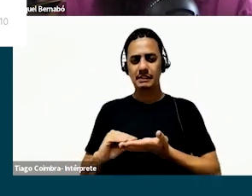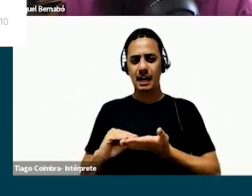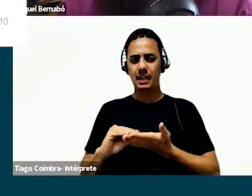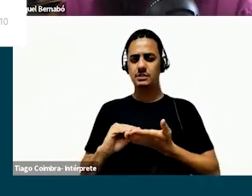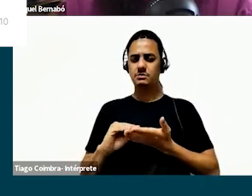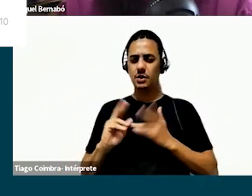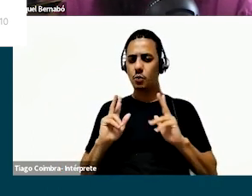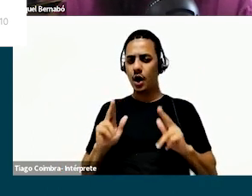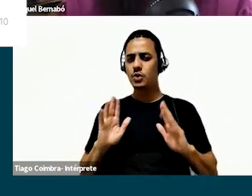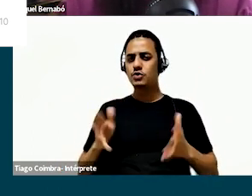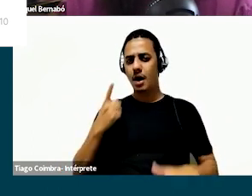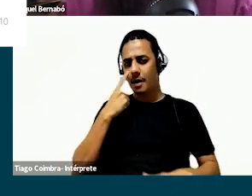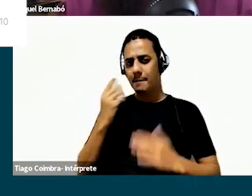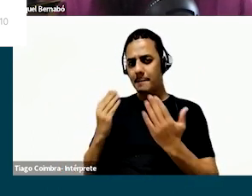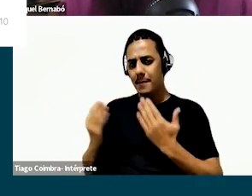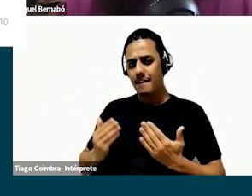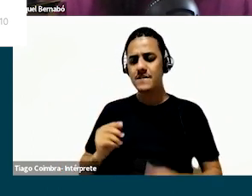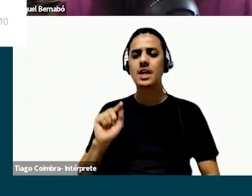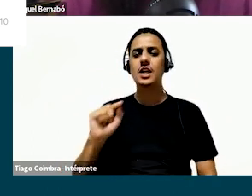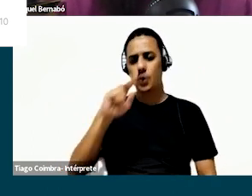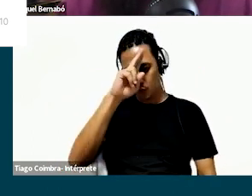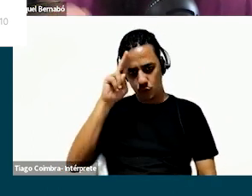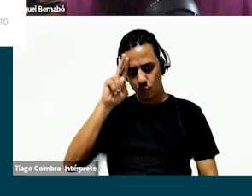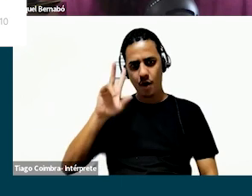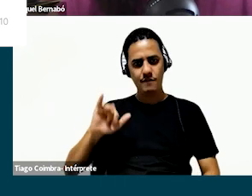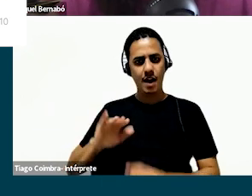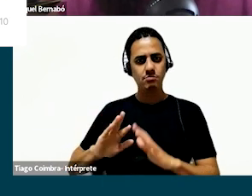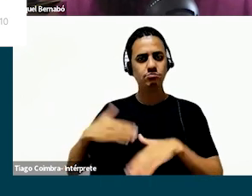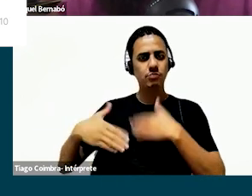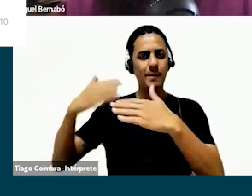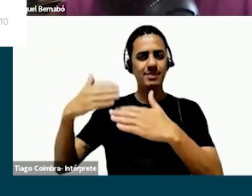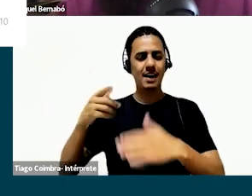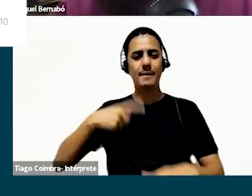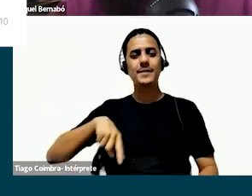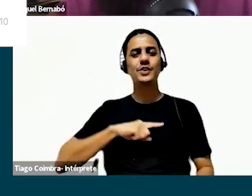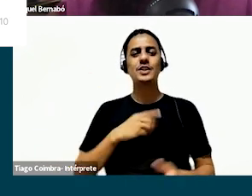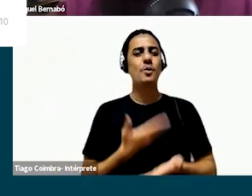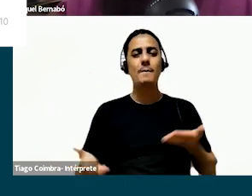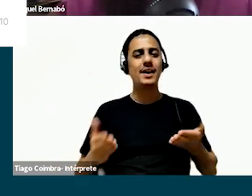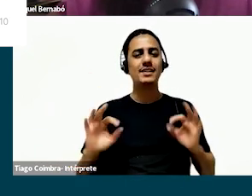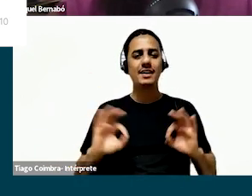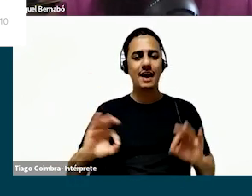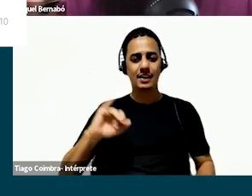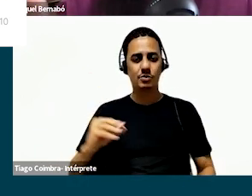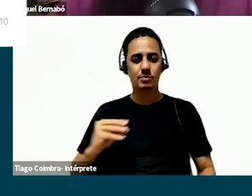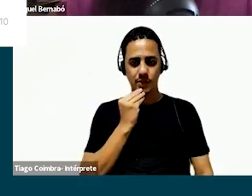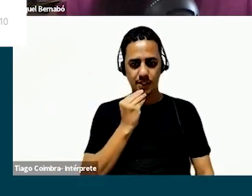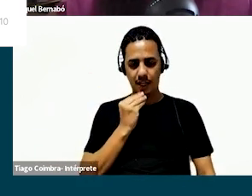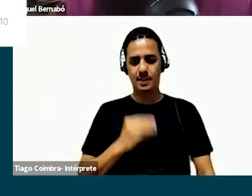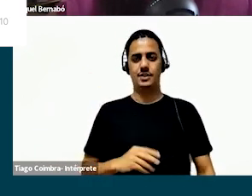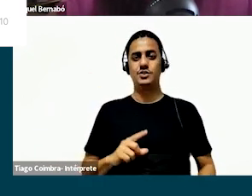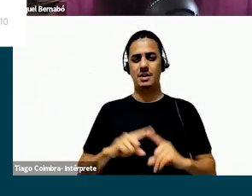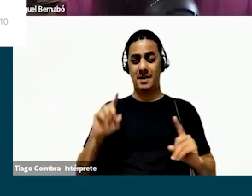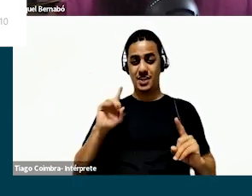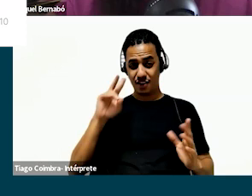grande que o time de dados começou a tentar prever quais outros usuários se comportariam daquela forma. E em que medida, para que a gente não perdesse